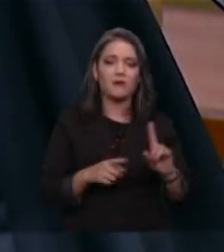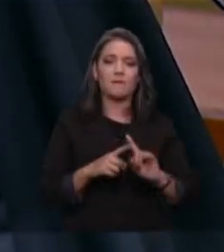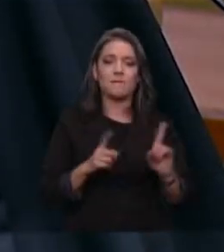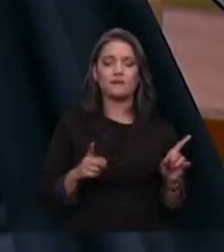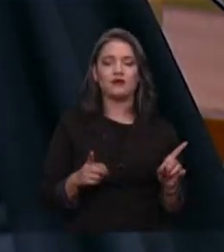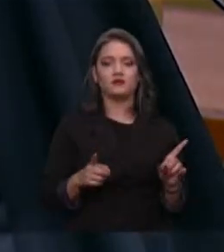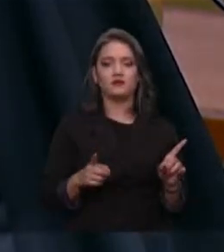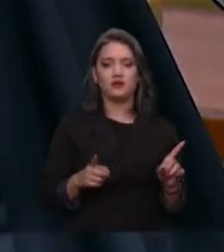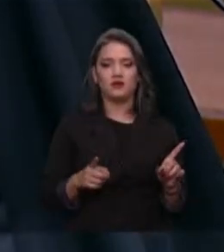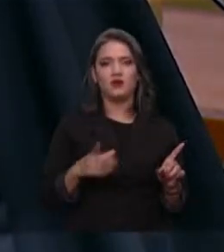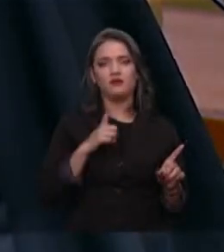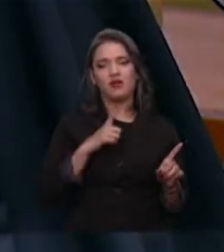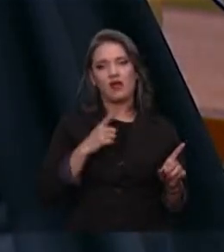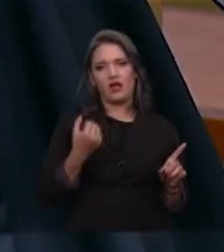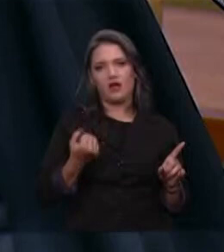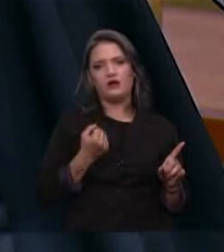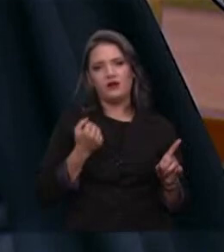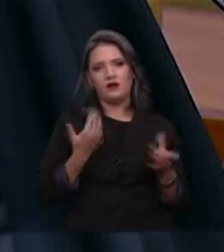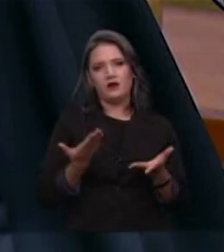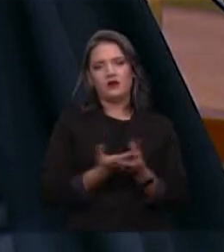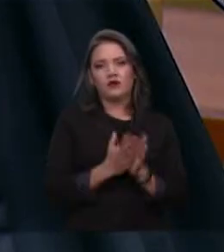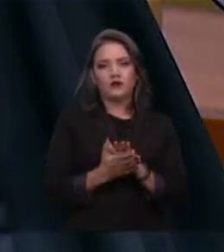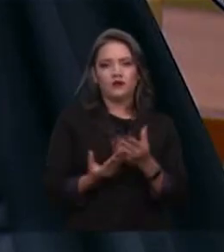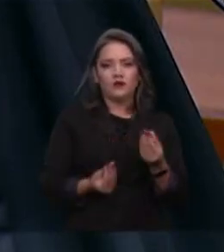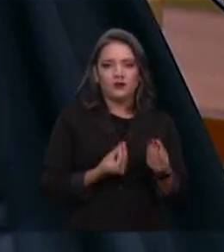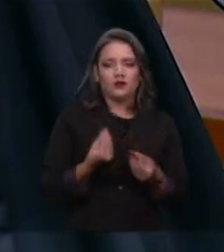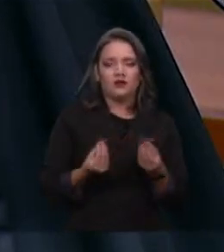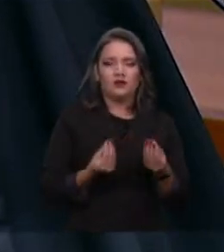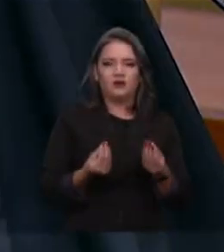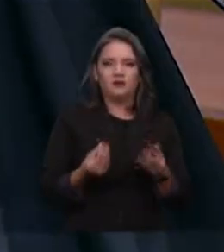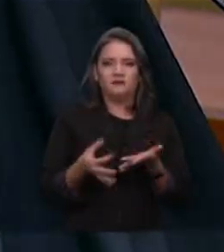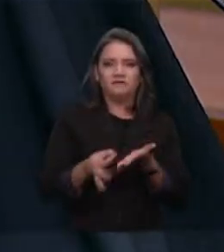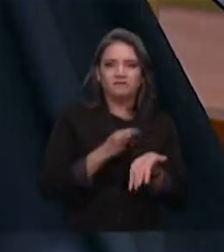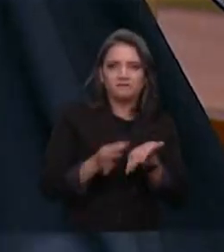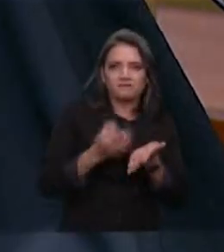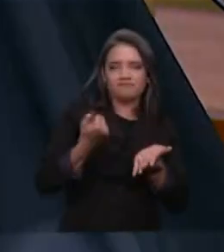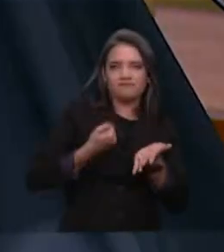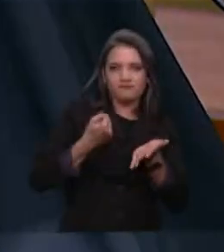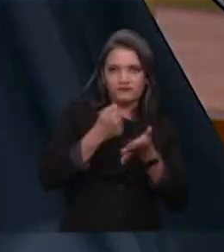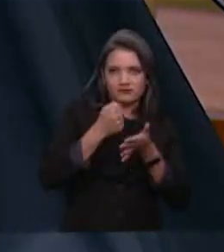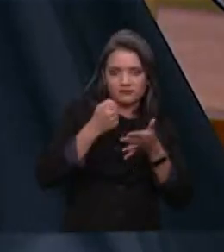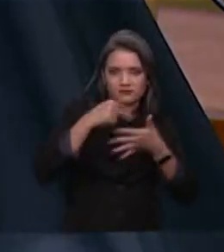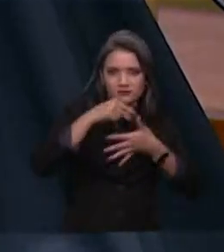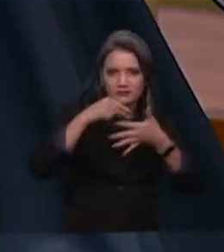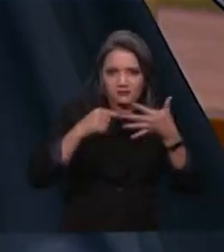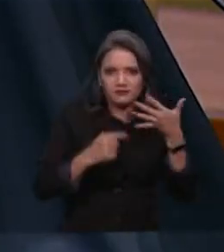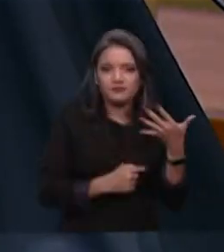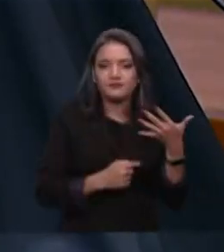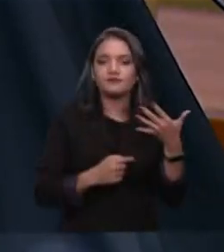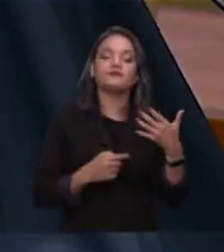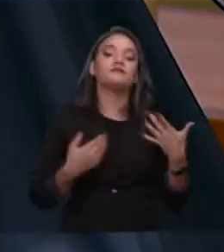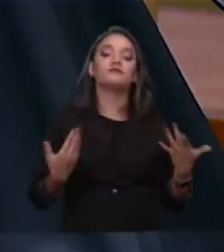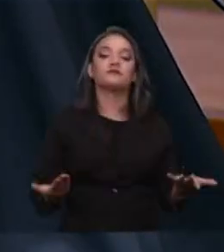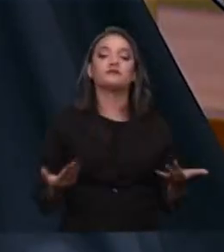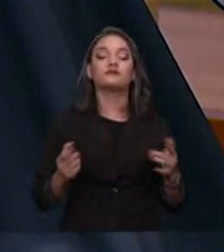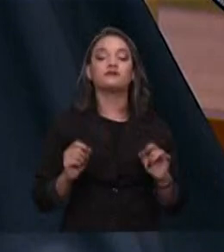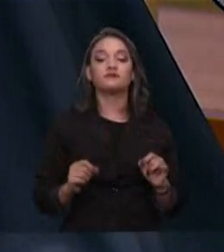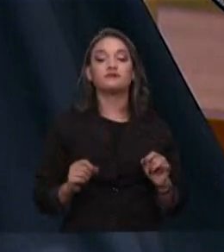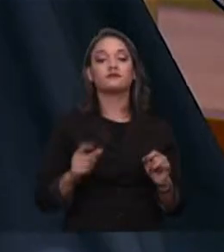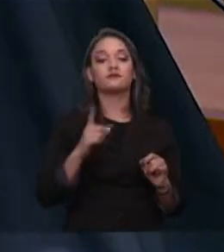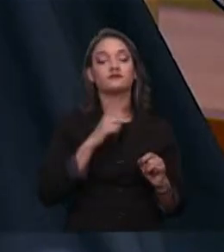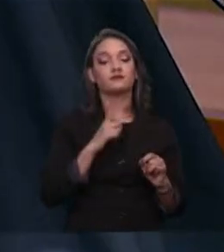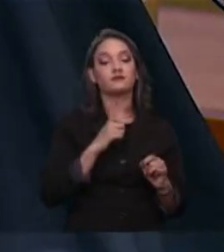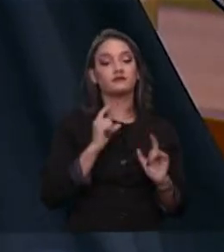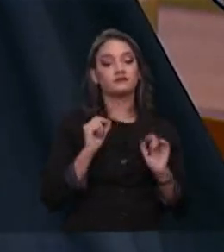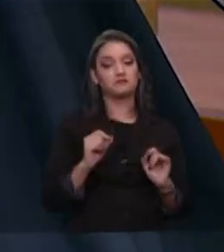folhas 4.465, 4.466, 4.469, 4.471, embasam tanto